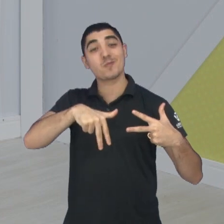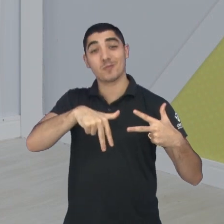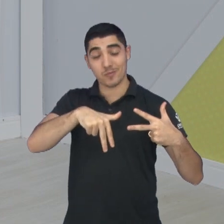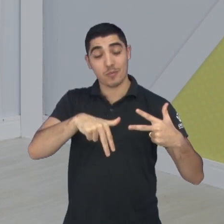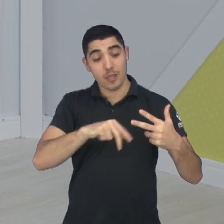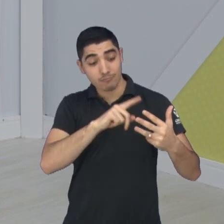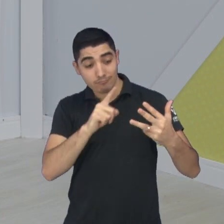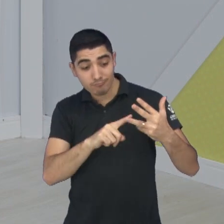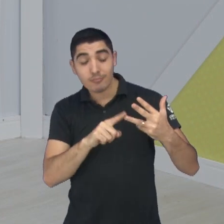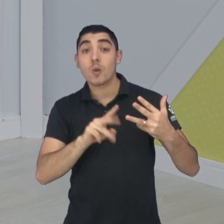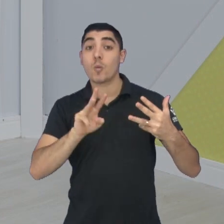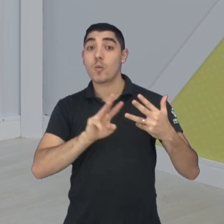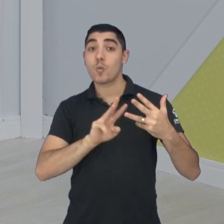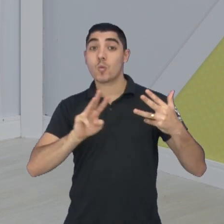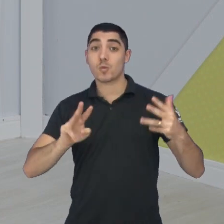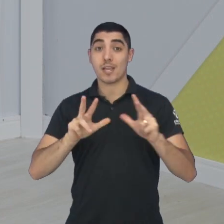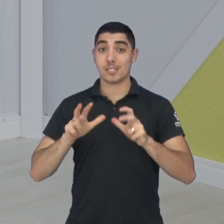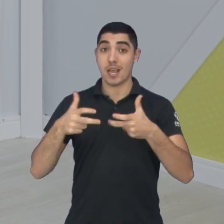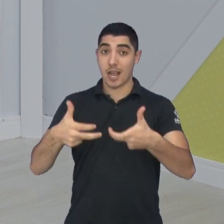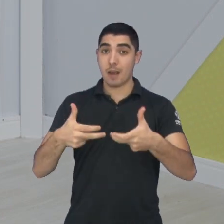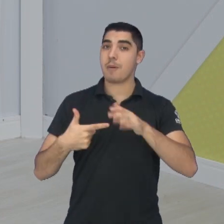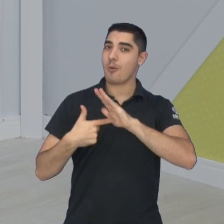na internet em